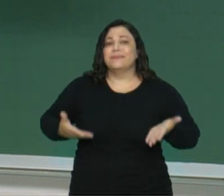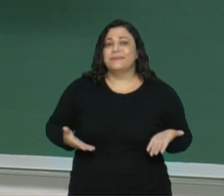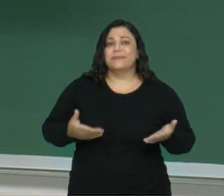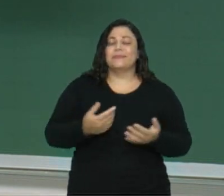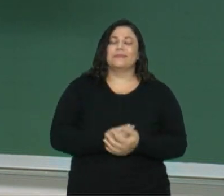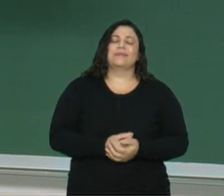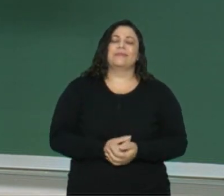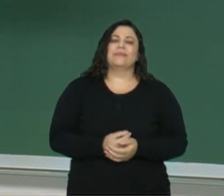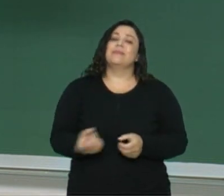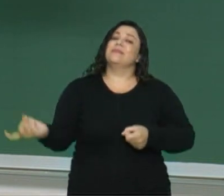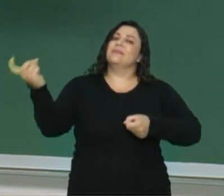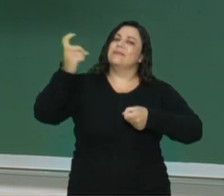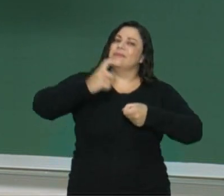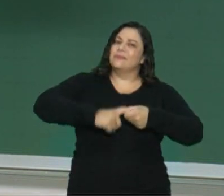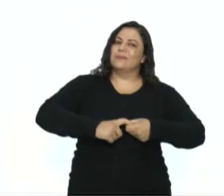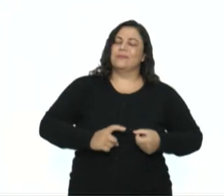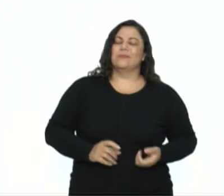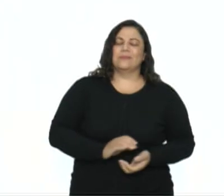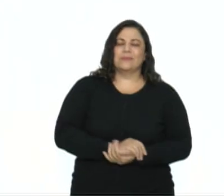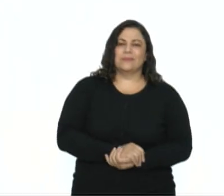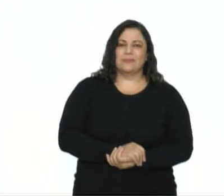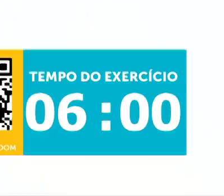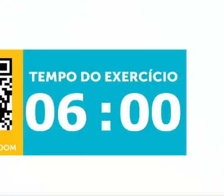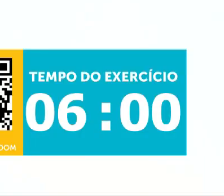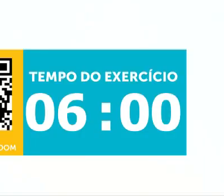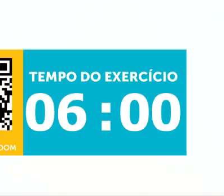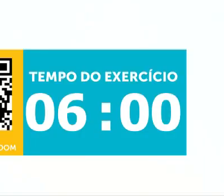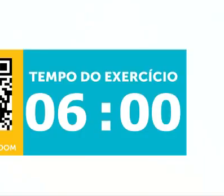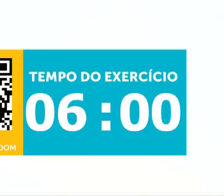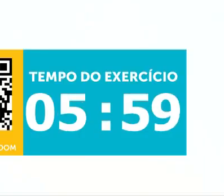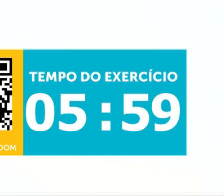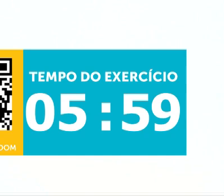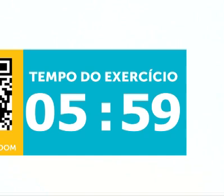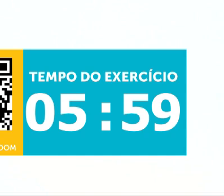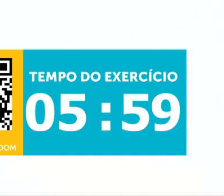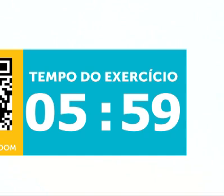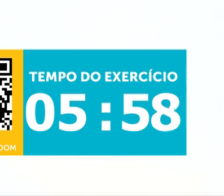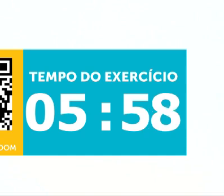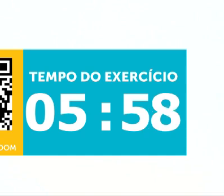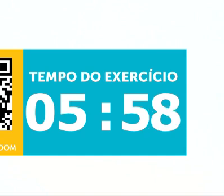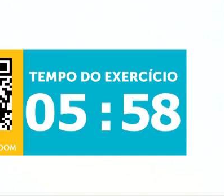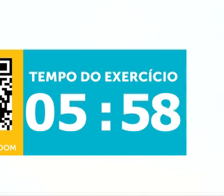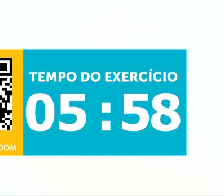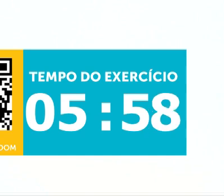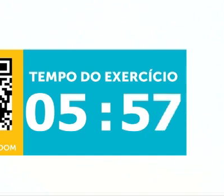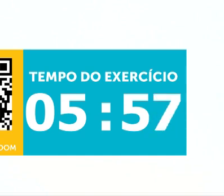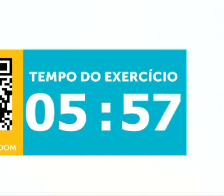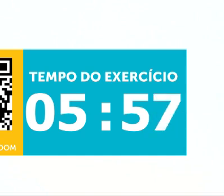responder e já voltamos.